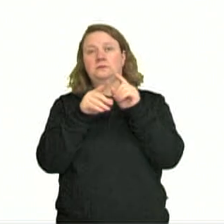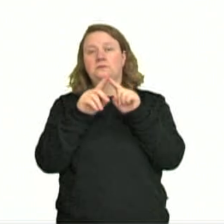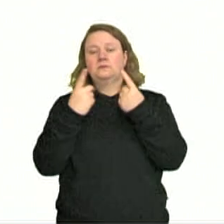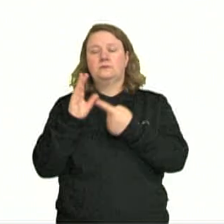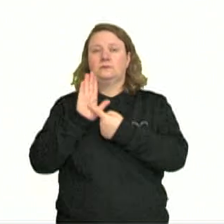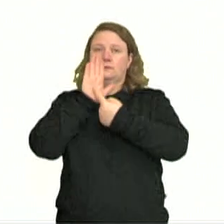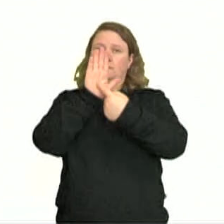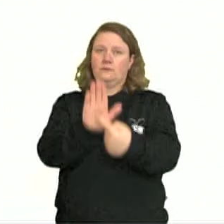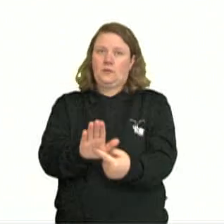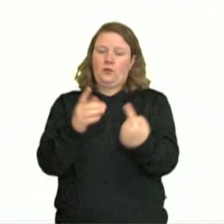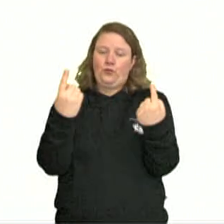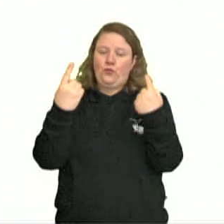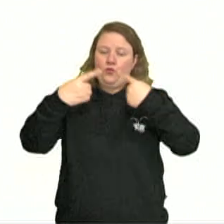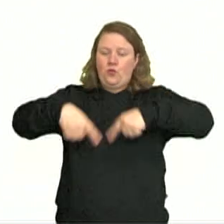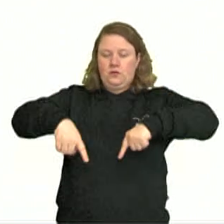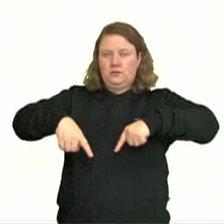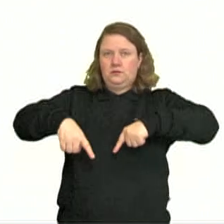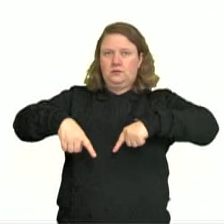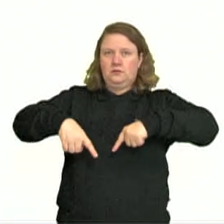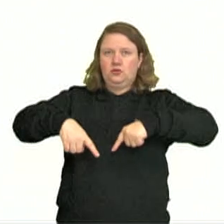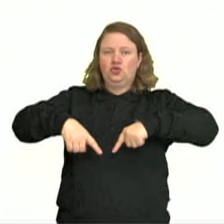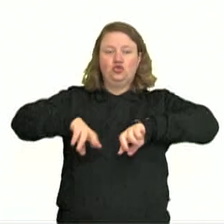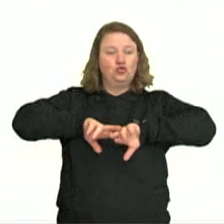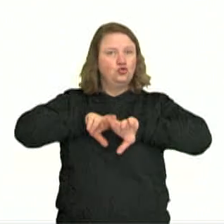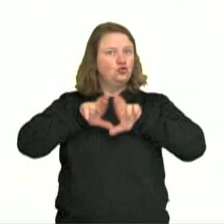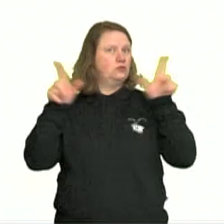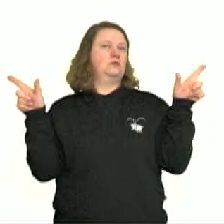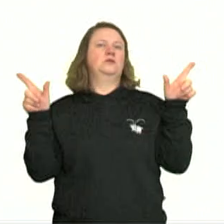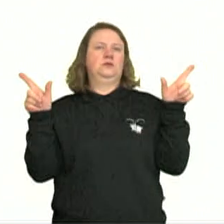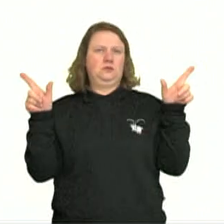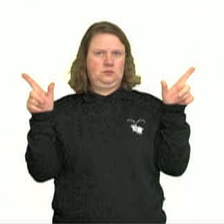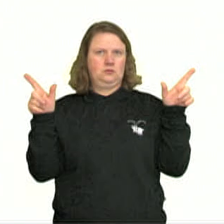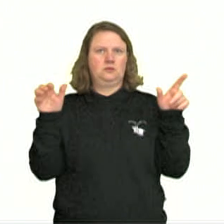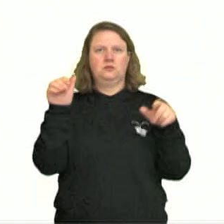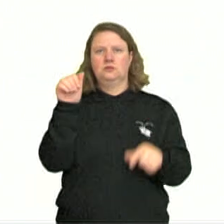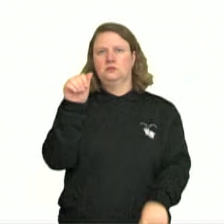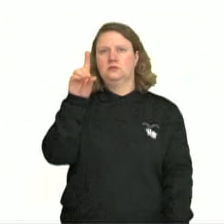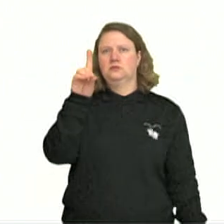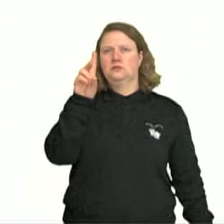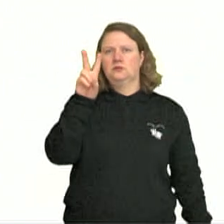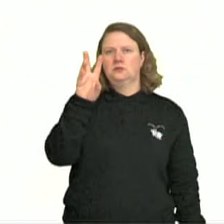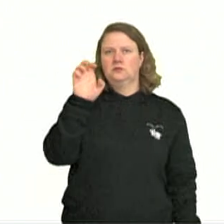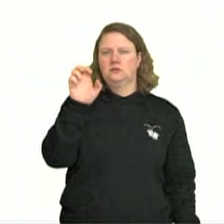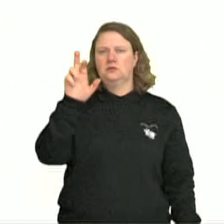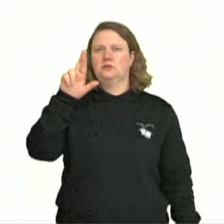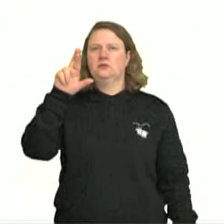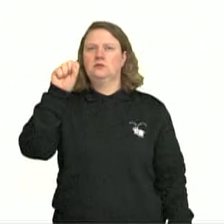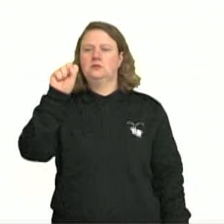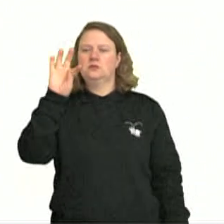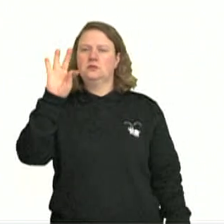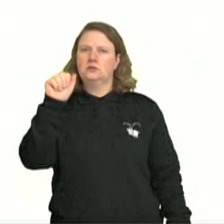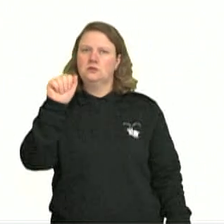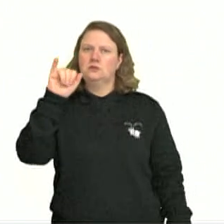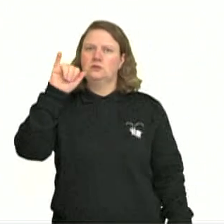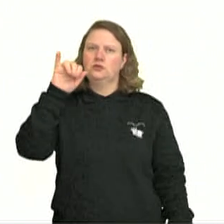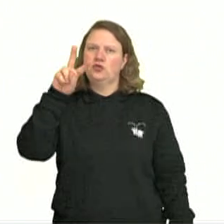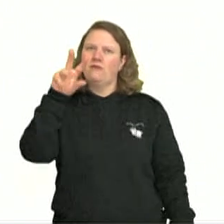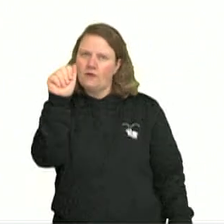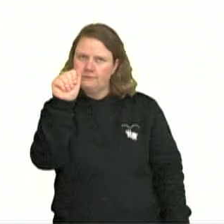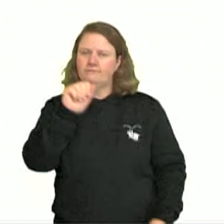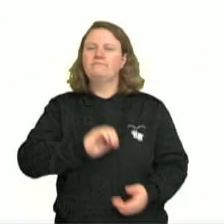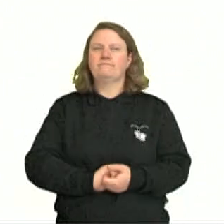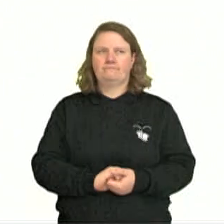uma oposição, uma ideia adversária, é uma conjunção adversativa, né? E abre a oração